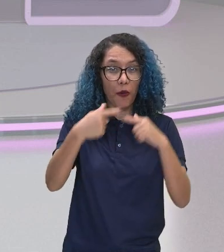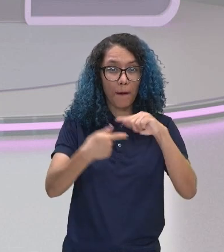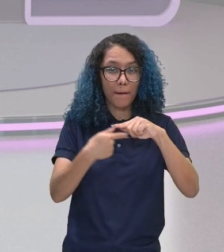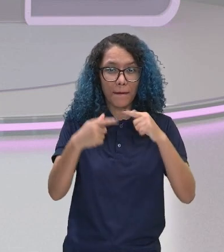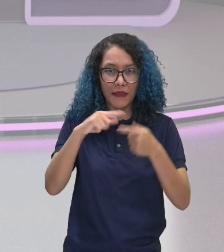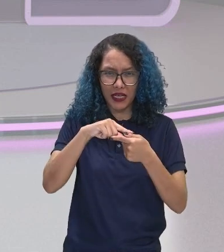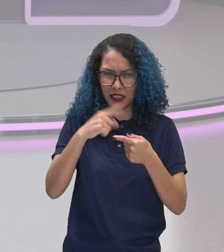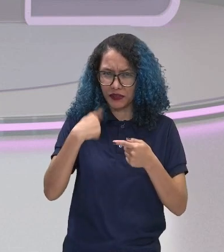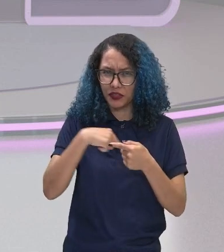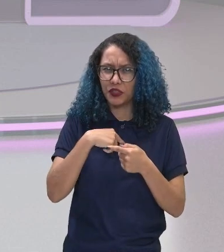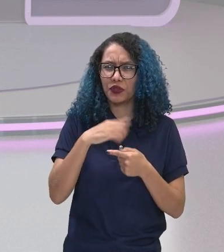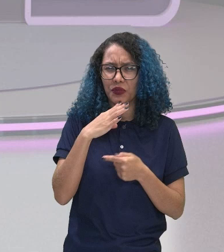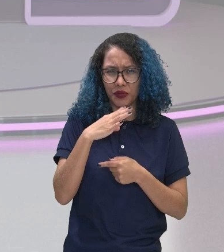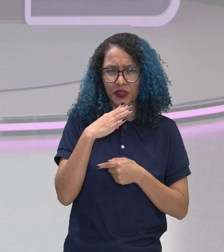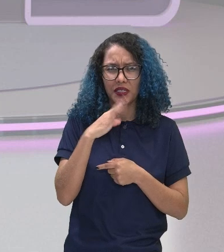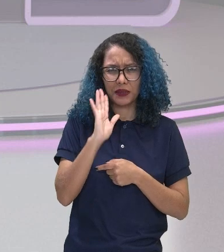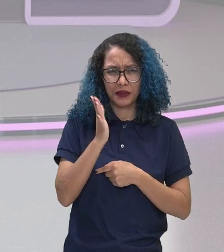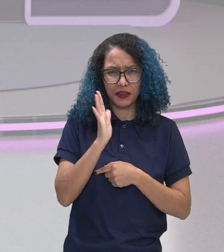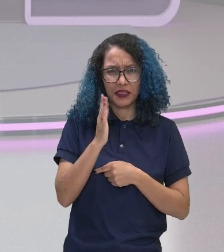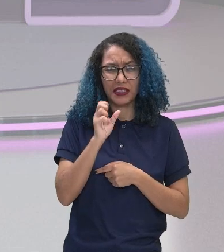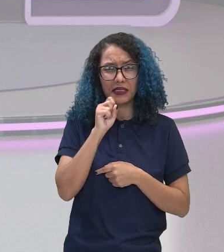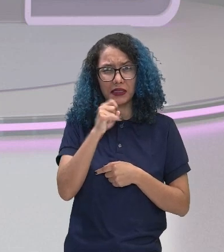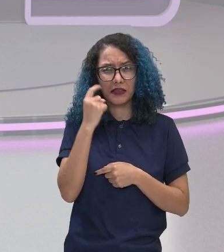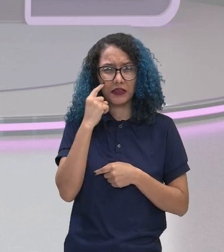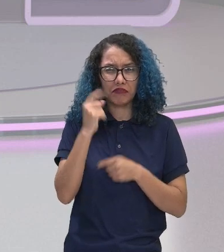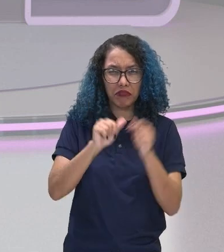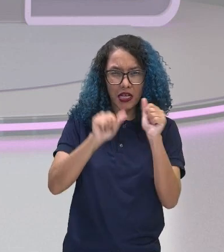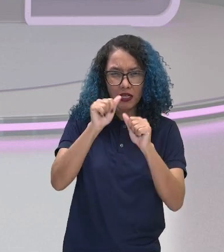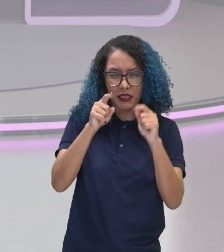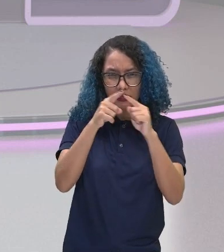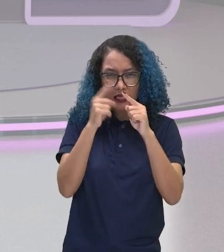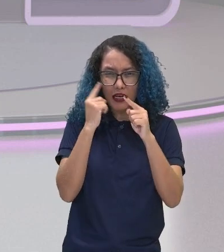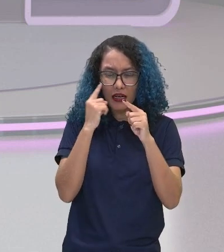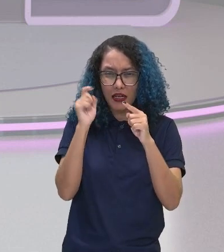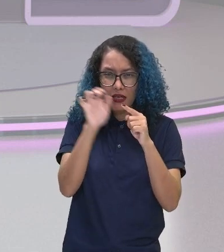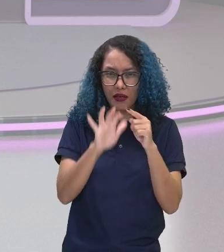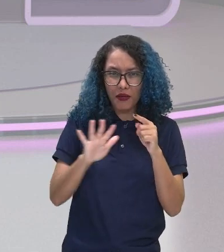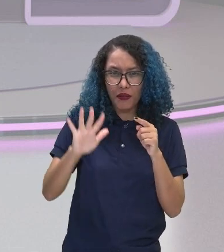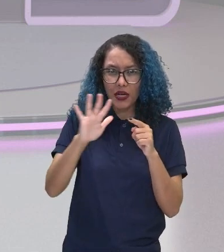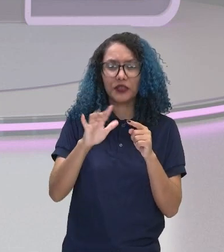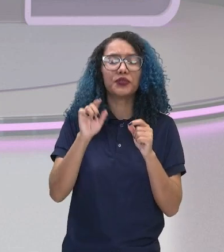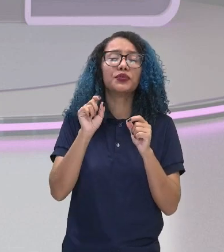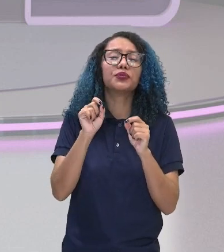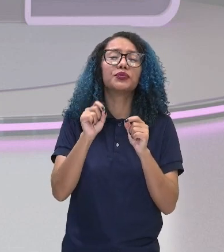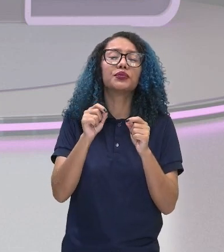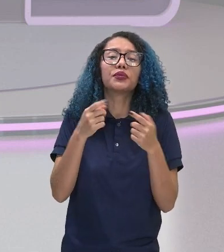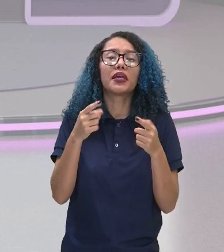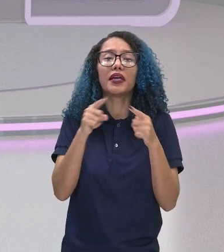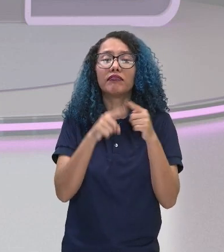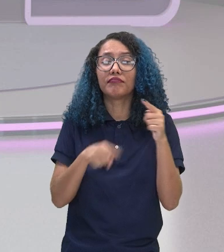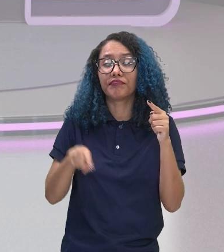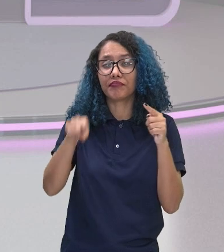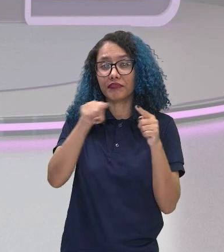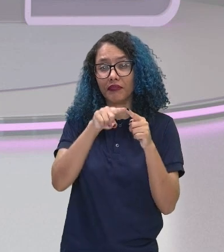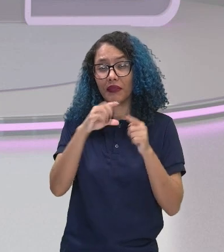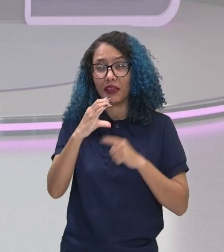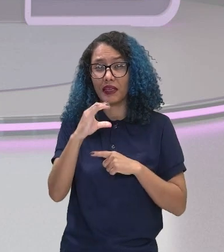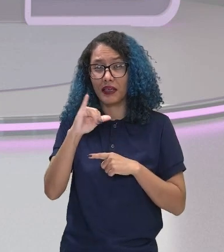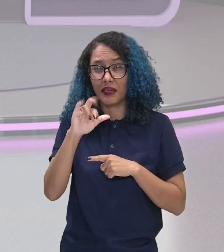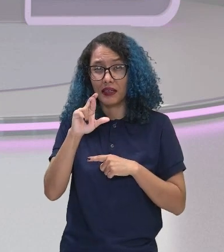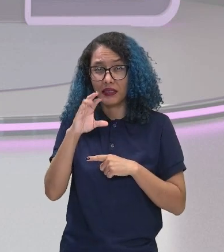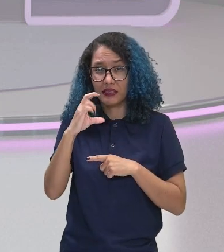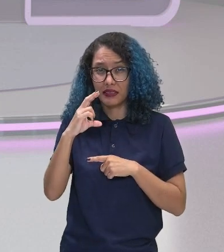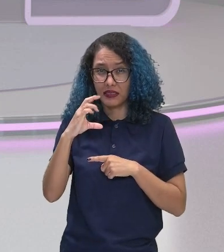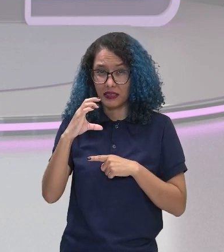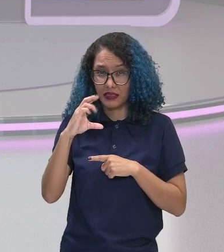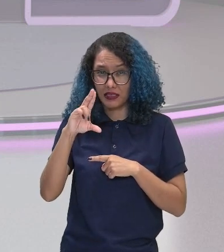conhecida nossa. Se nós pensarmos olhando toda para essa imagem que tem aqui do meu lado, nós vamos entender aí que nós temos aí um círculo, né? Pensando nessa figura toda,